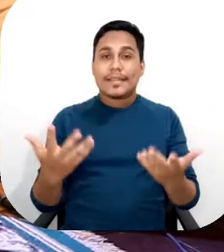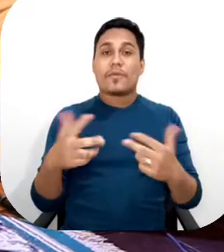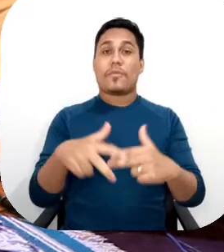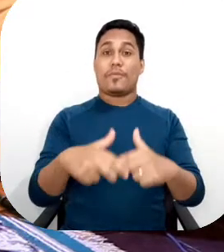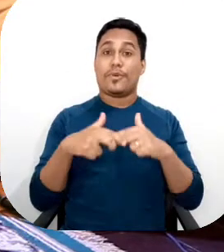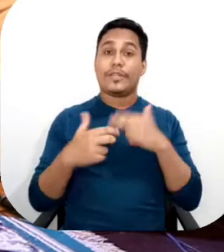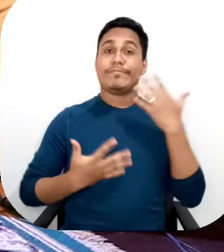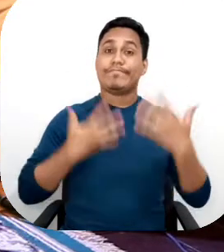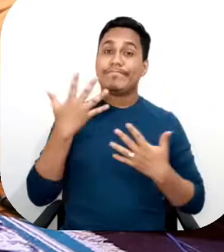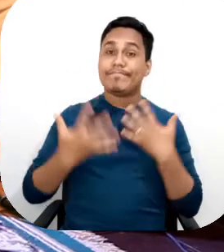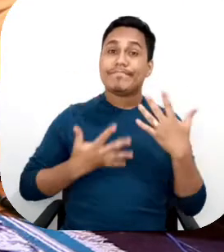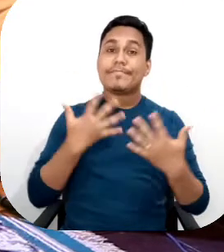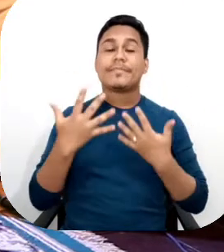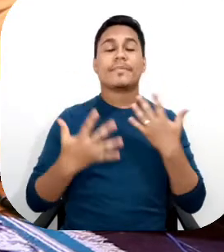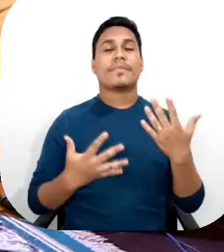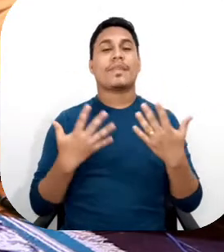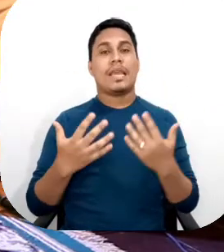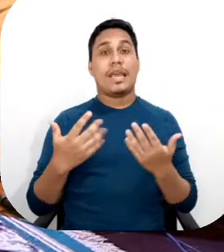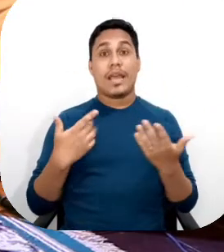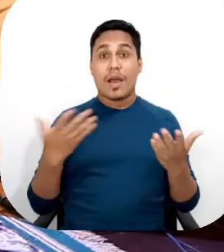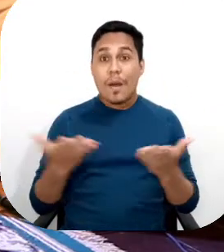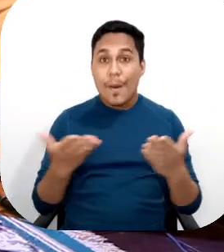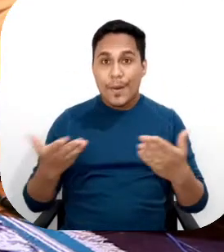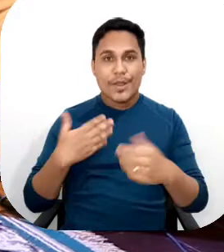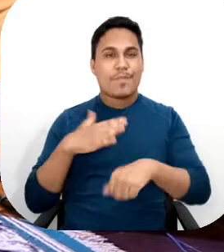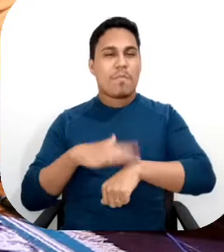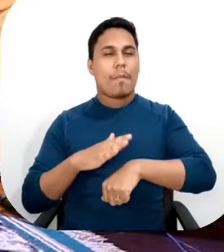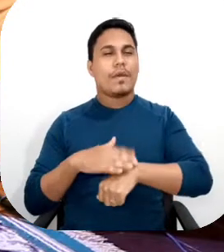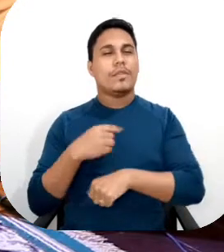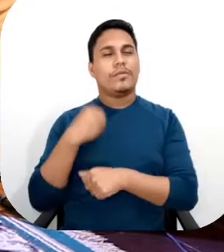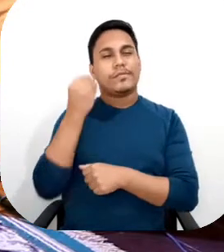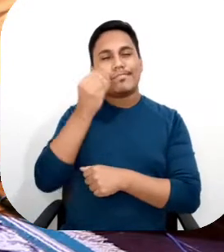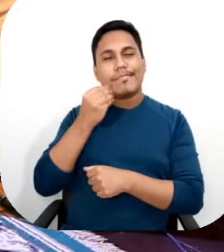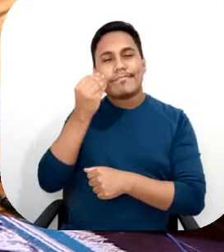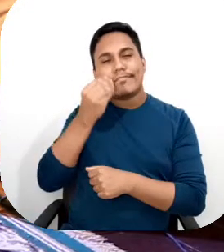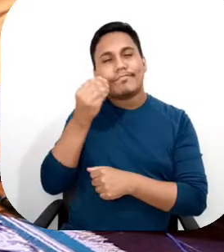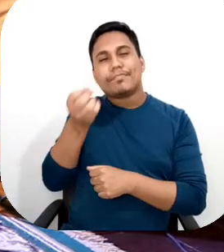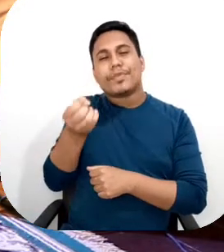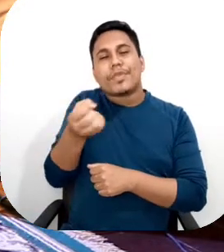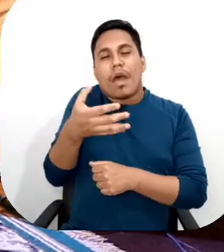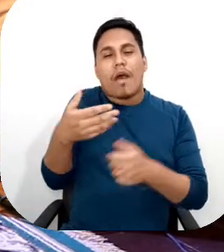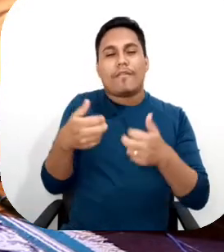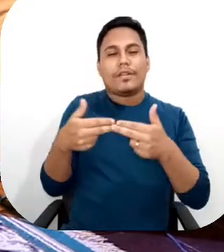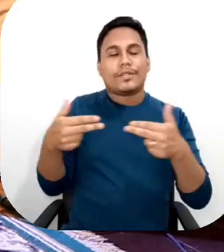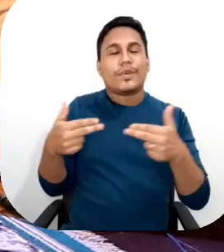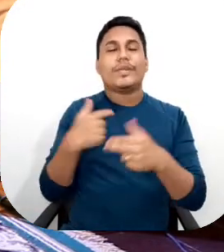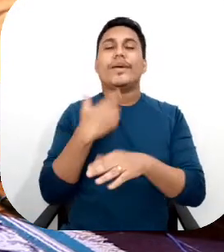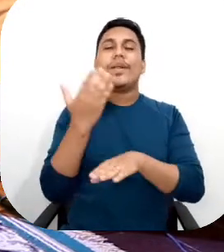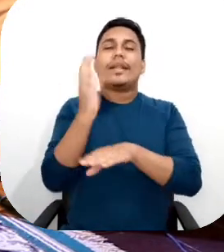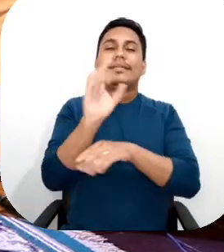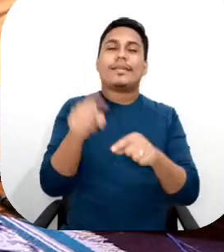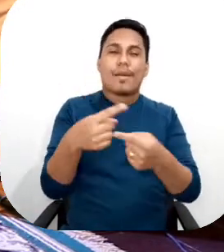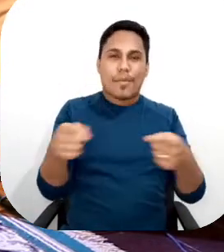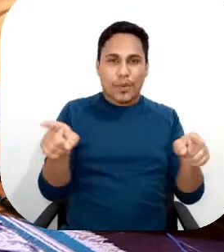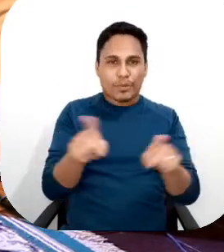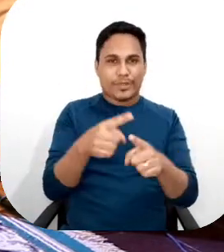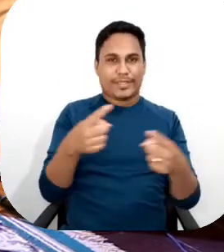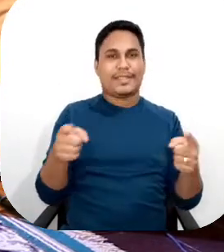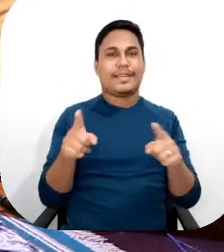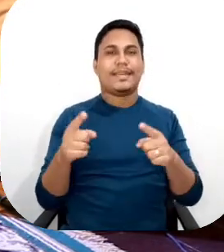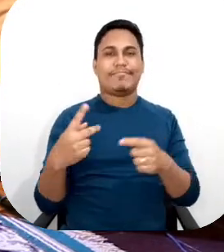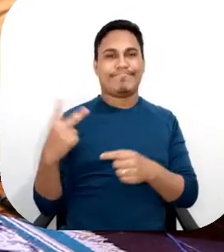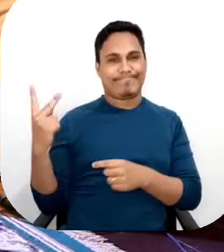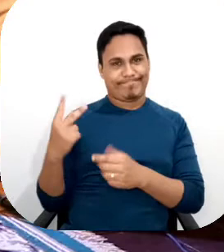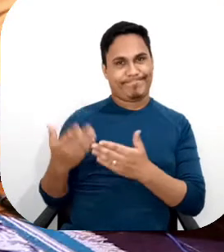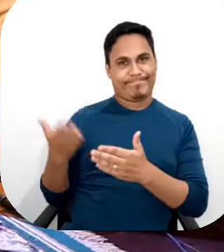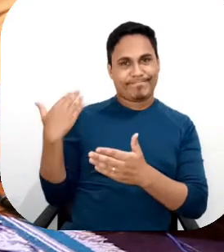fico muito animada e acho que estou num momento me experimentando. Assim. Acabei de lançar Estamos Bem. A gente gravou duas